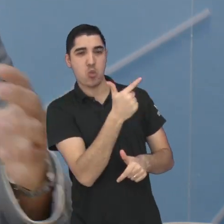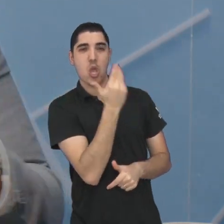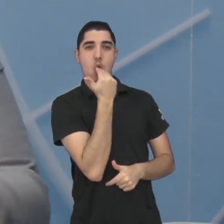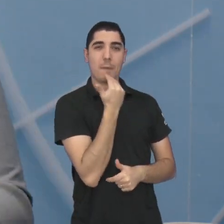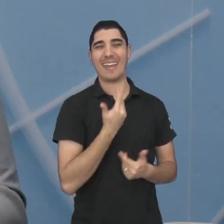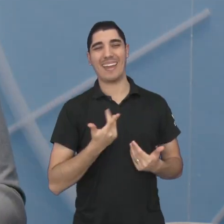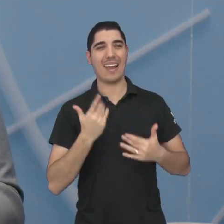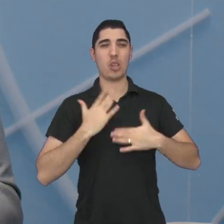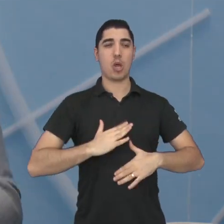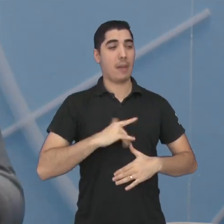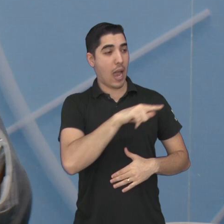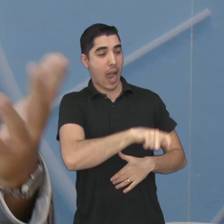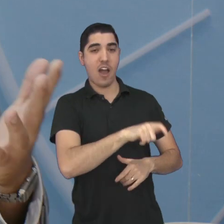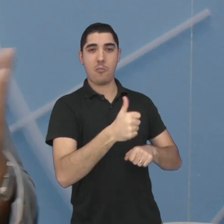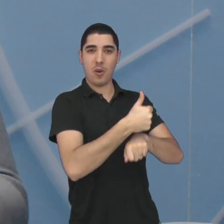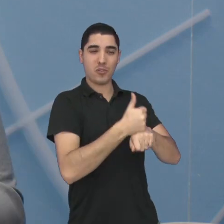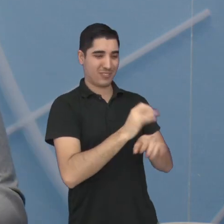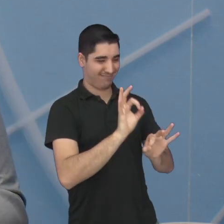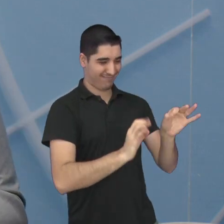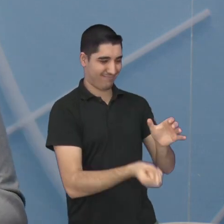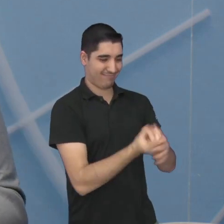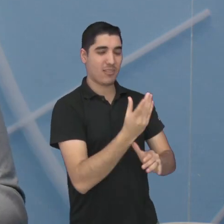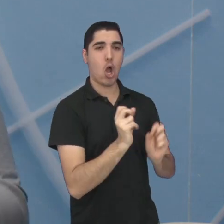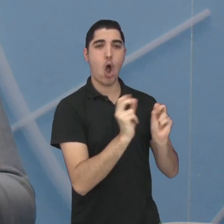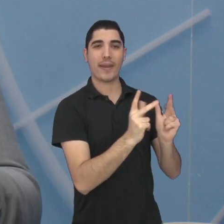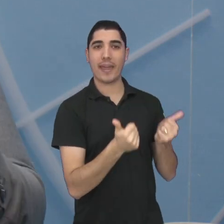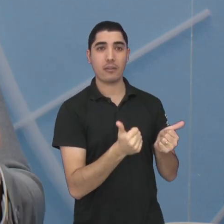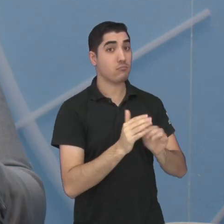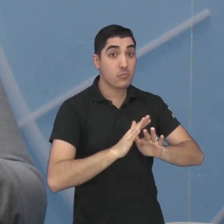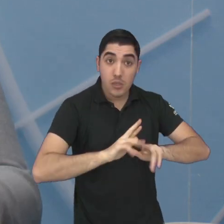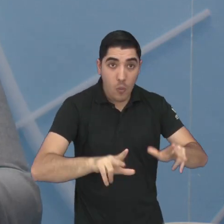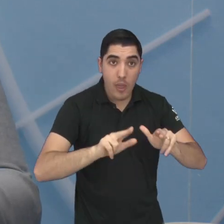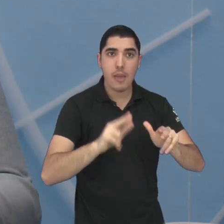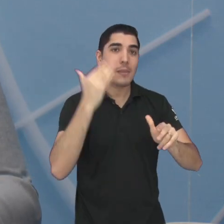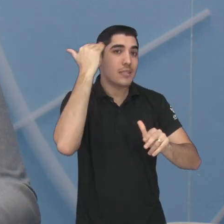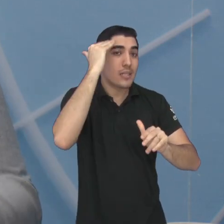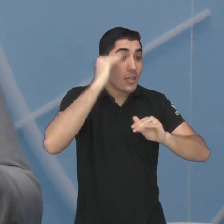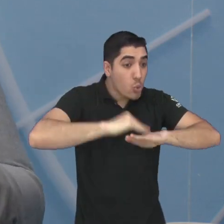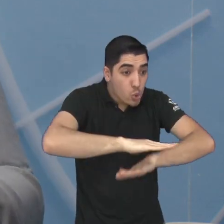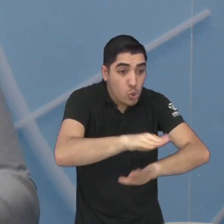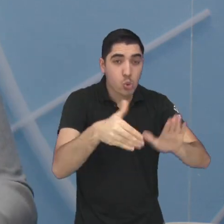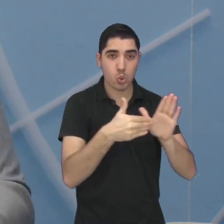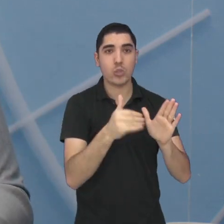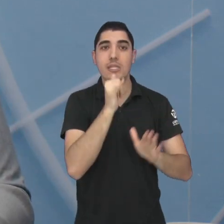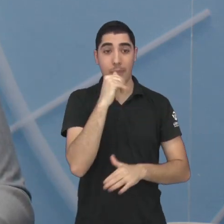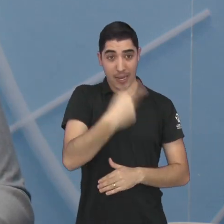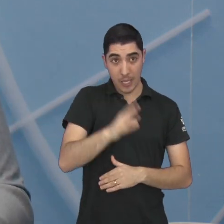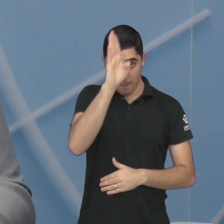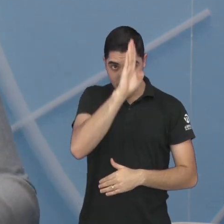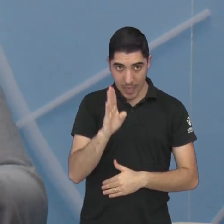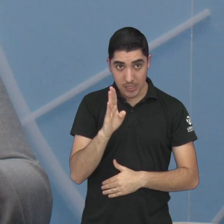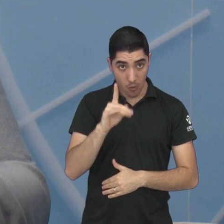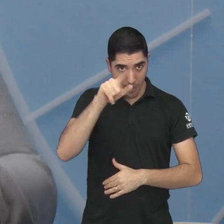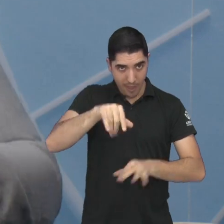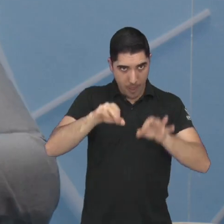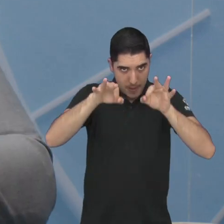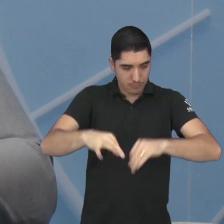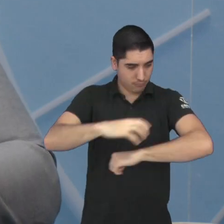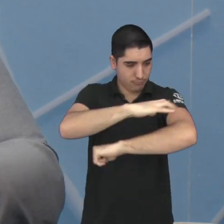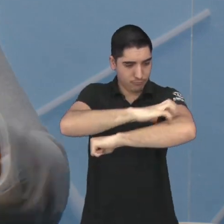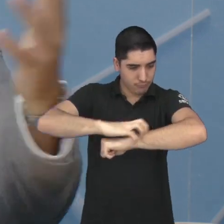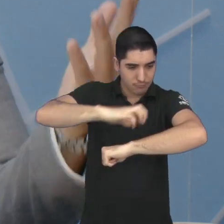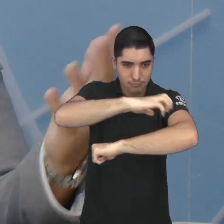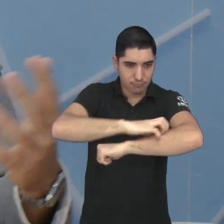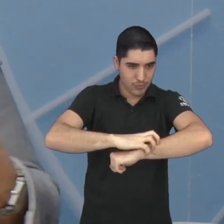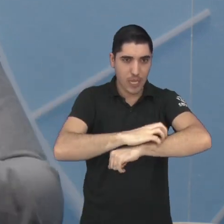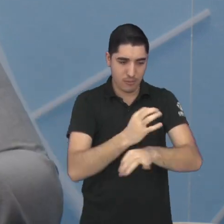lado. E eu queria também lembrar uma questão importantíssima, que quem produz alimento no Brasil não é o agronegócio. O agronegócio, com as suas